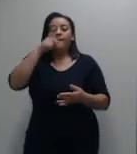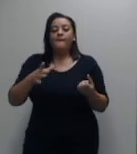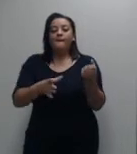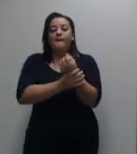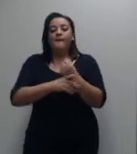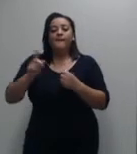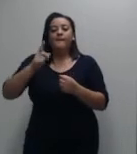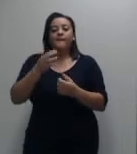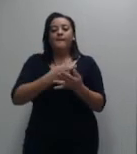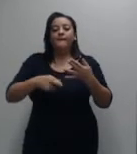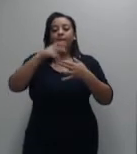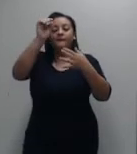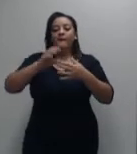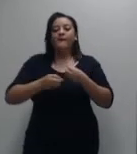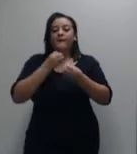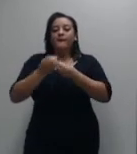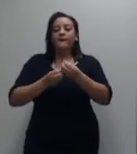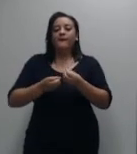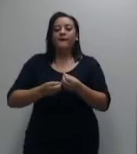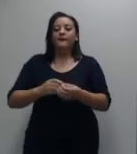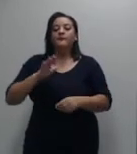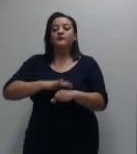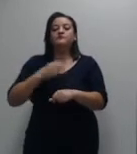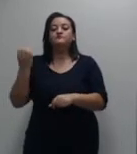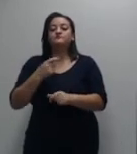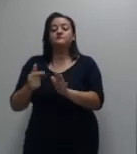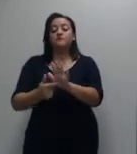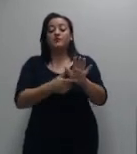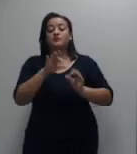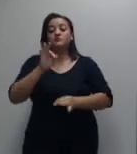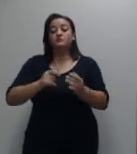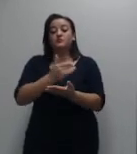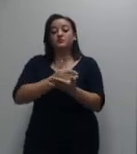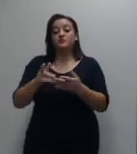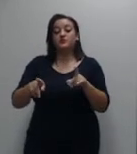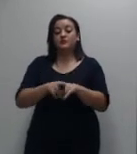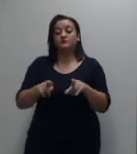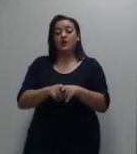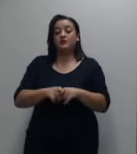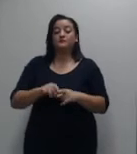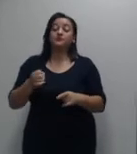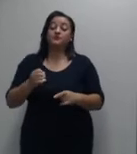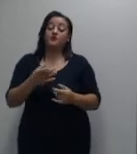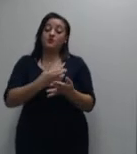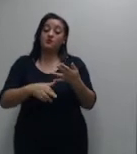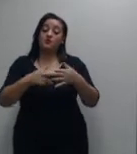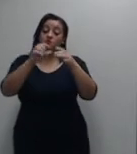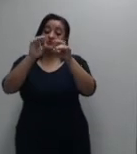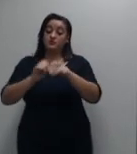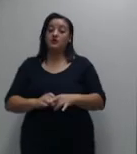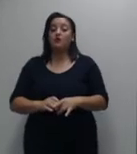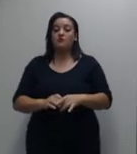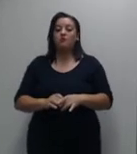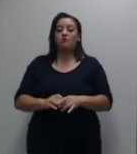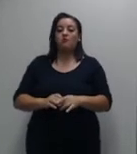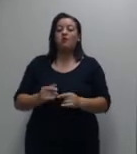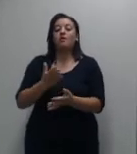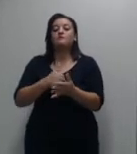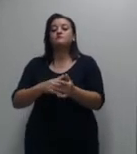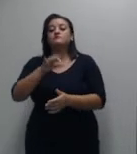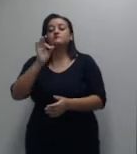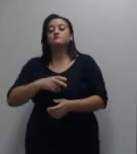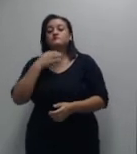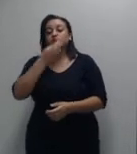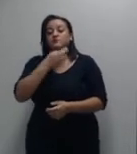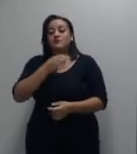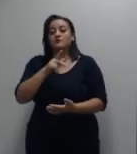recurso especial como foi abre óleo indicado no julgamento originário fosse um recurso especial até seria enviado a sustentar